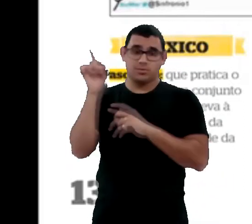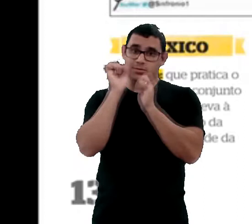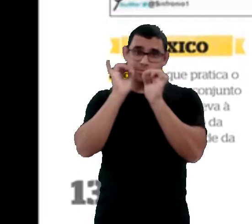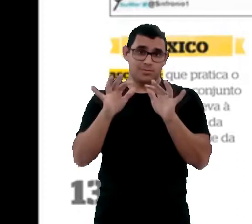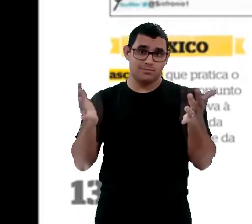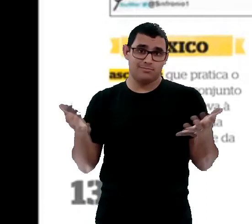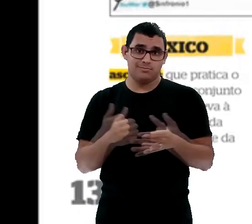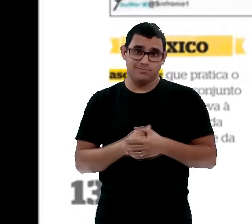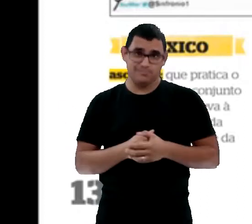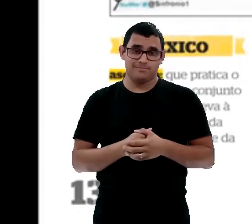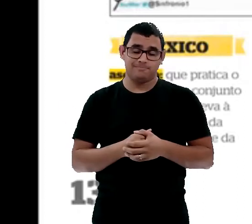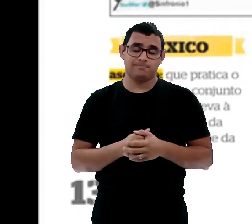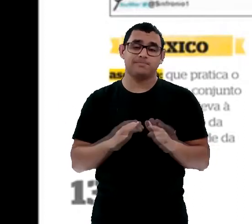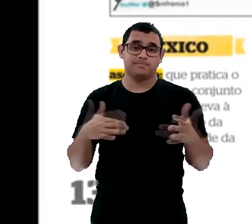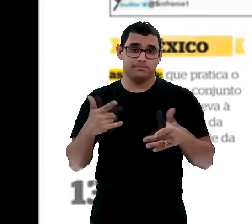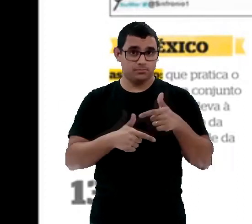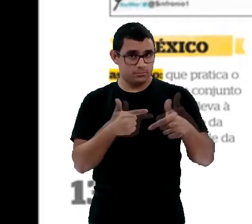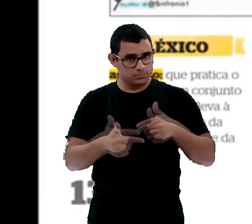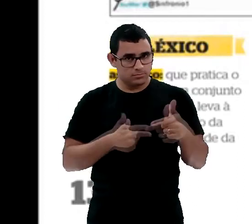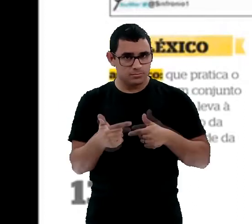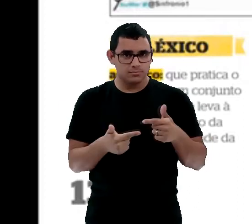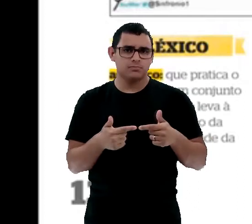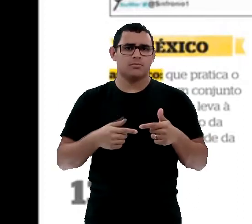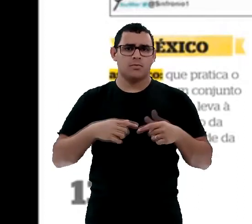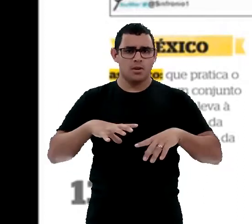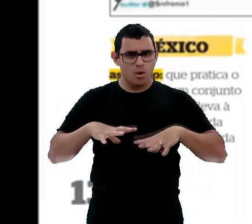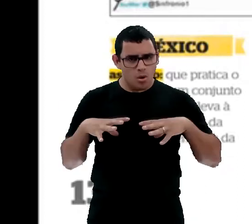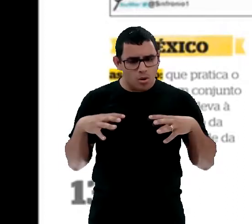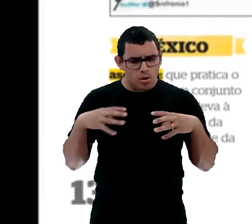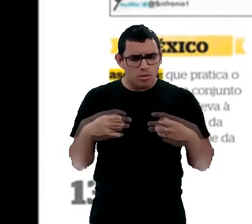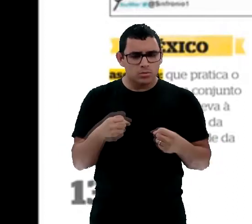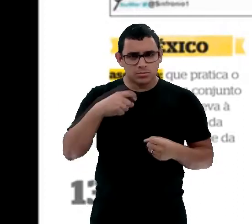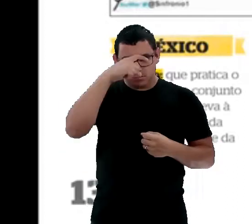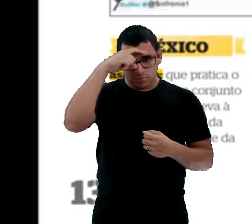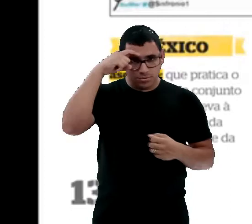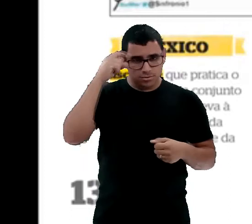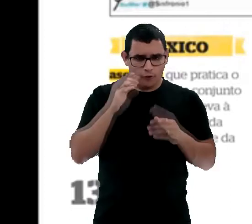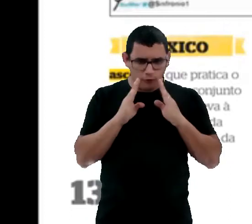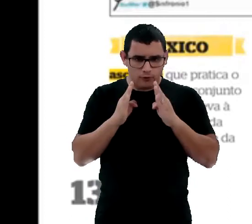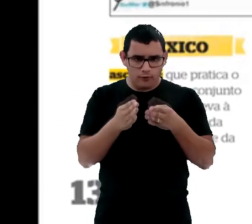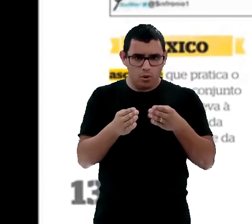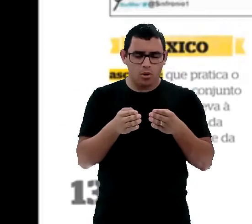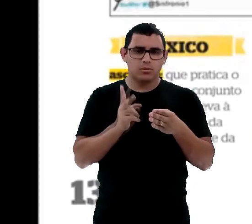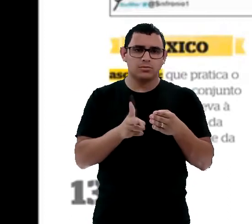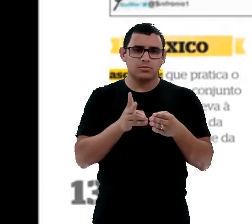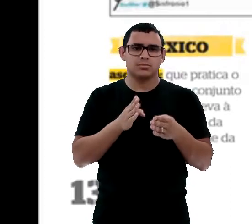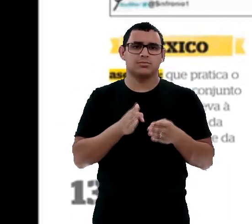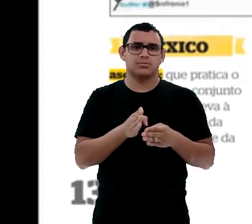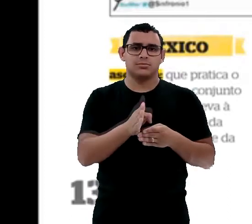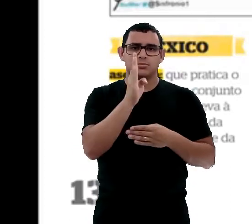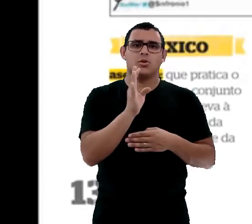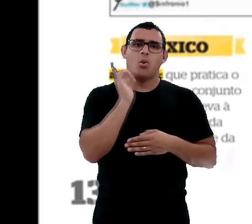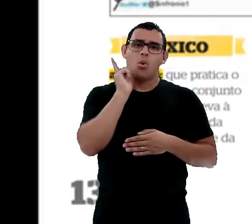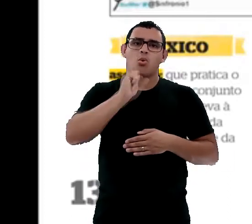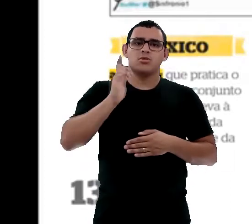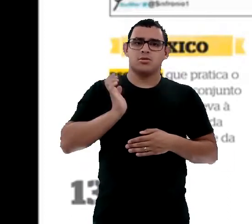Deus. A materialização do dinheiro é algo que foi Deus que deu. Então, o trabalho